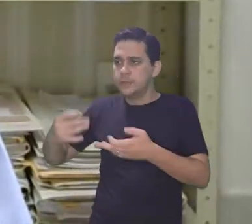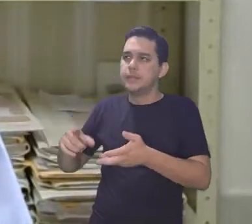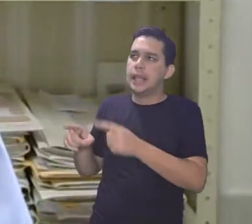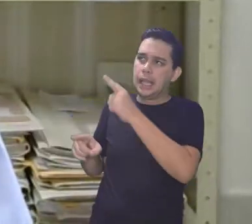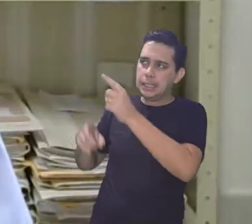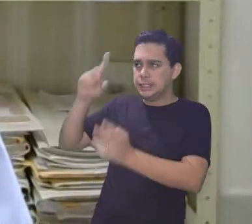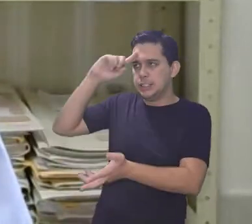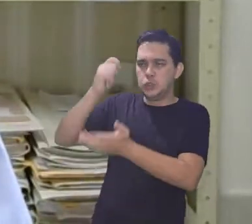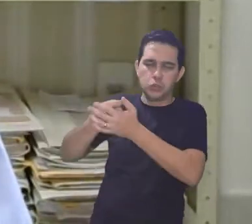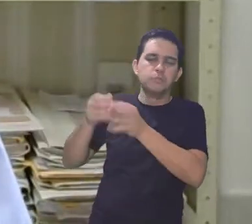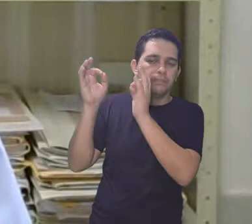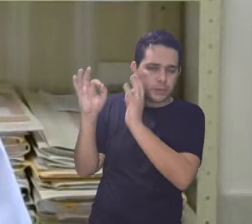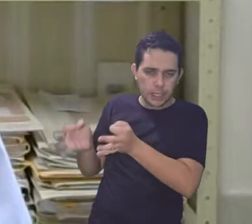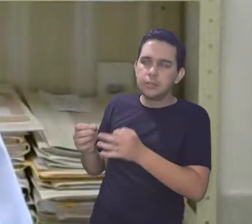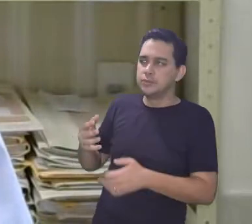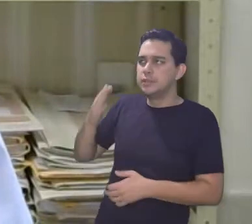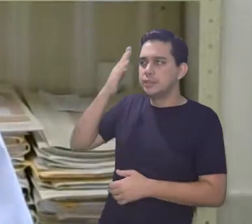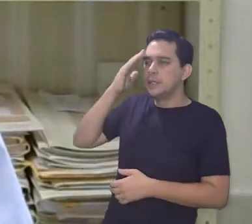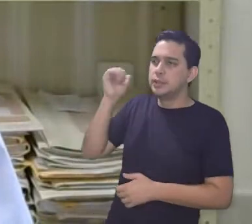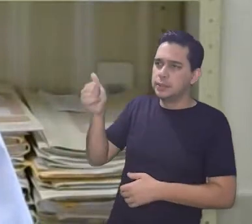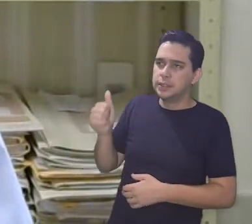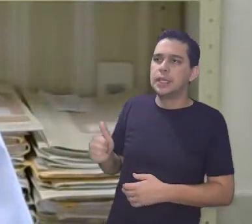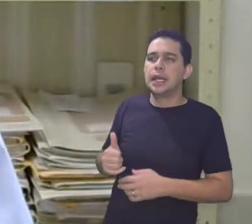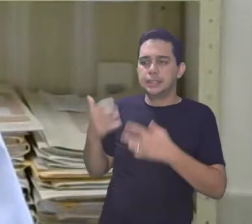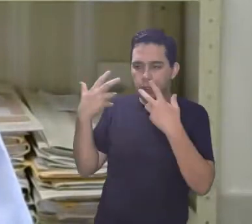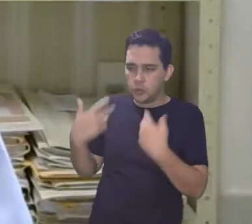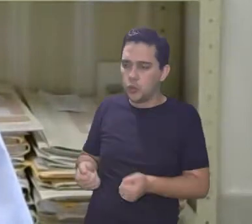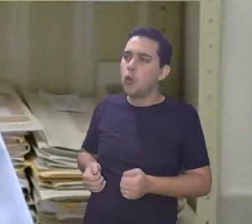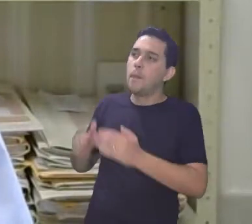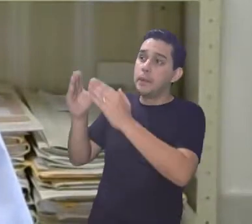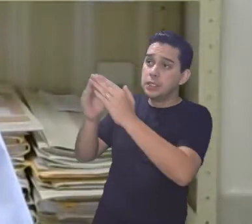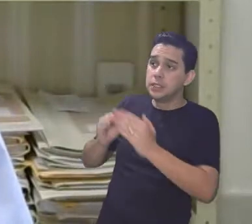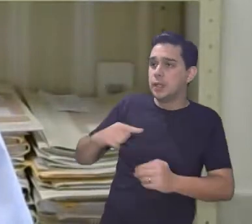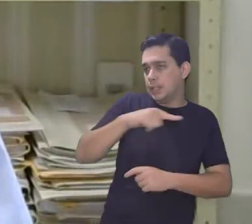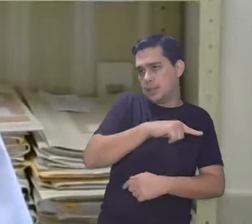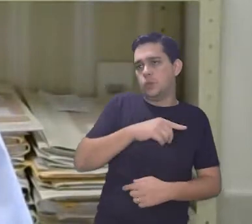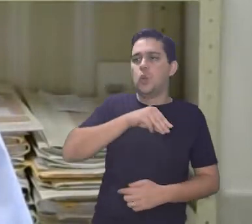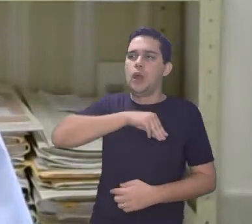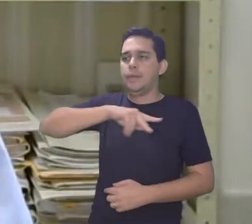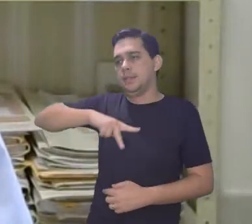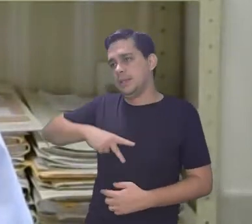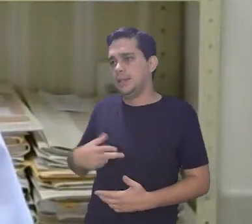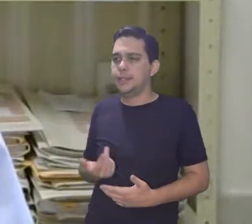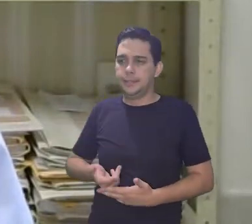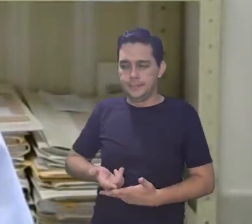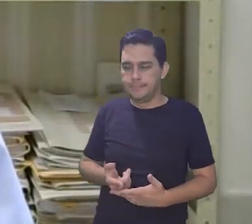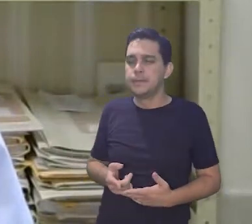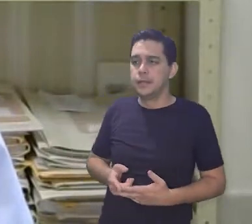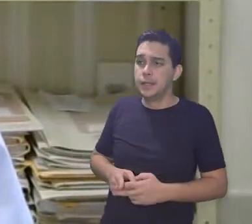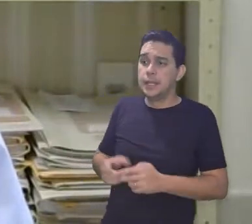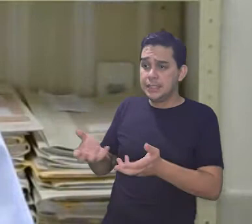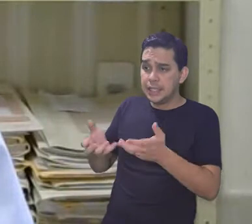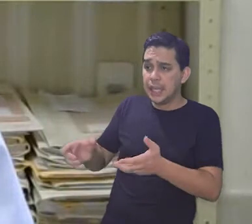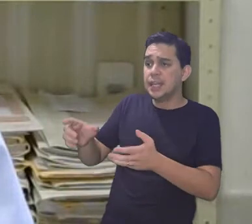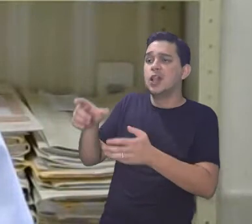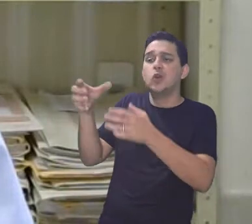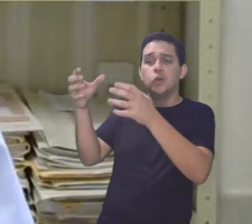o pleito do Ministério Público, e a gente espera que a Fundação cumpra, né, a